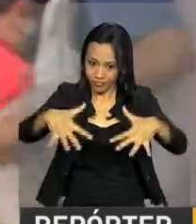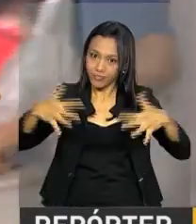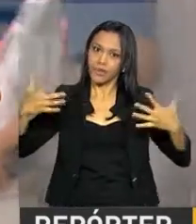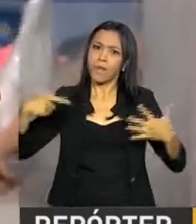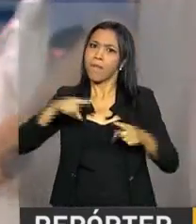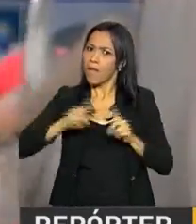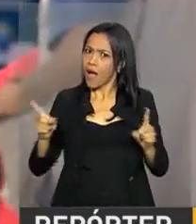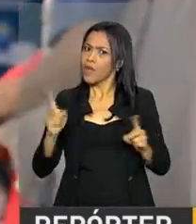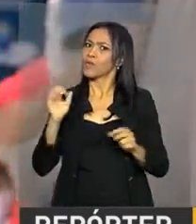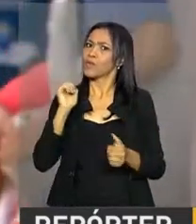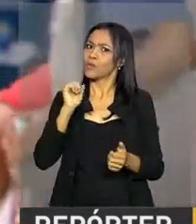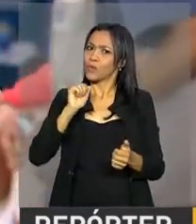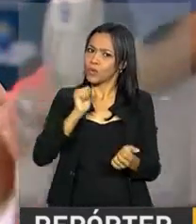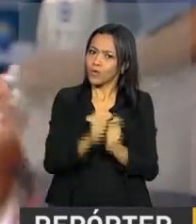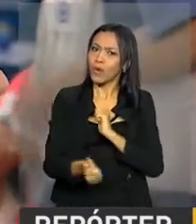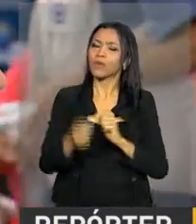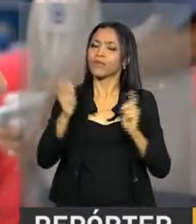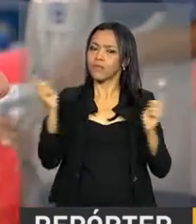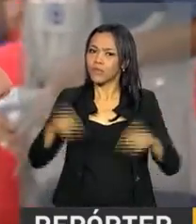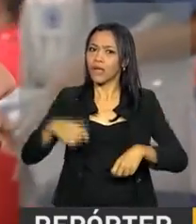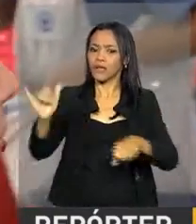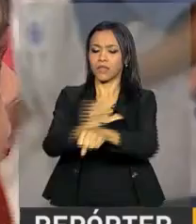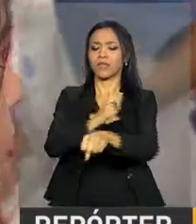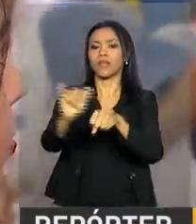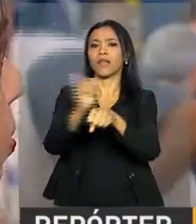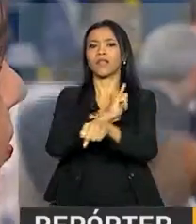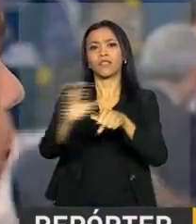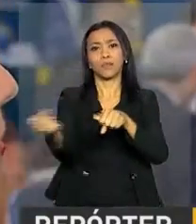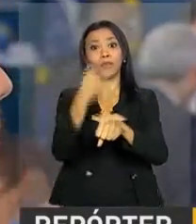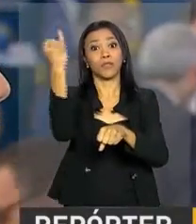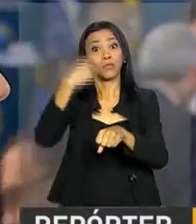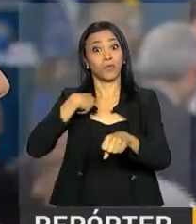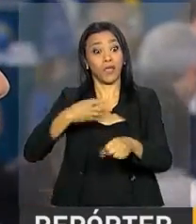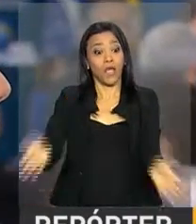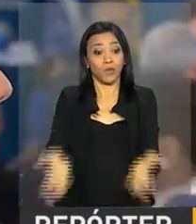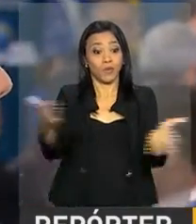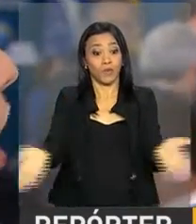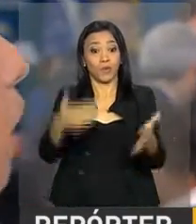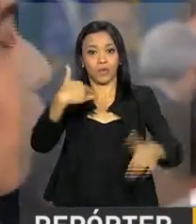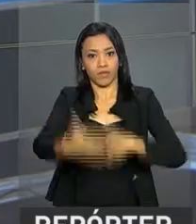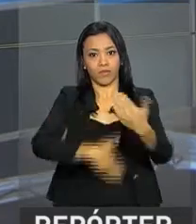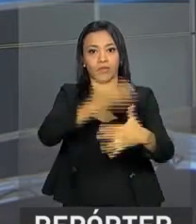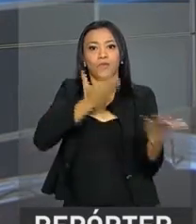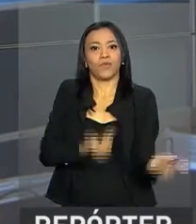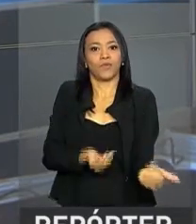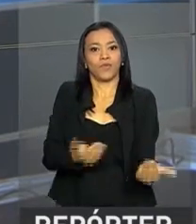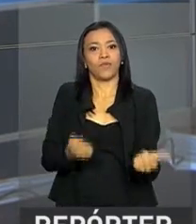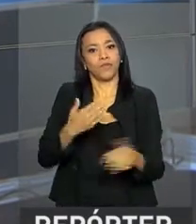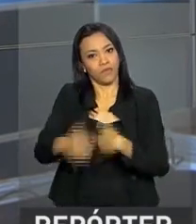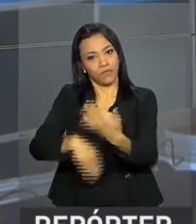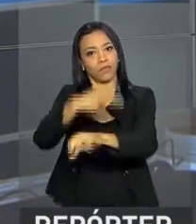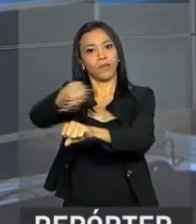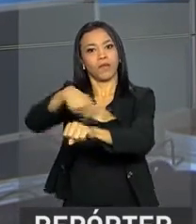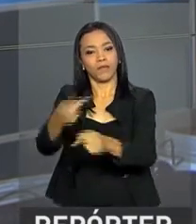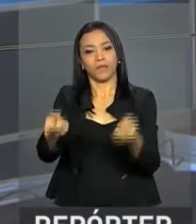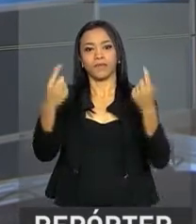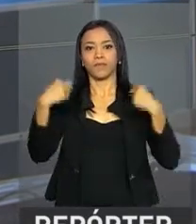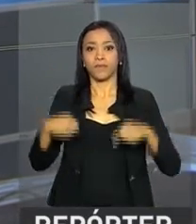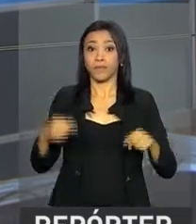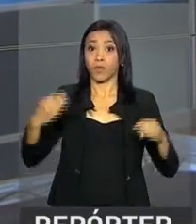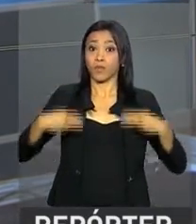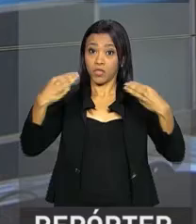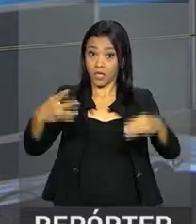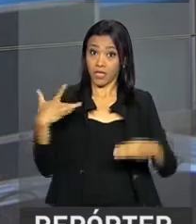ferramenta muito mais importante de respeito à formação do nosso jovem, ao desenvolvimento do nosso país. O Ministério da Saúde vai